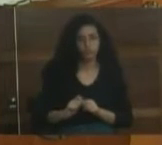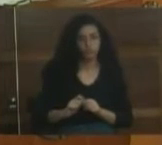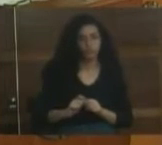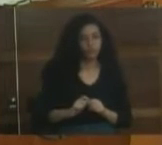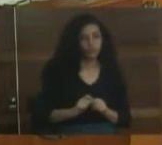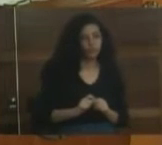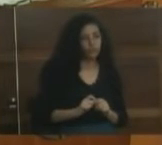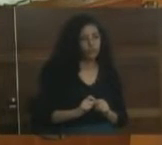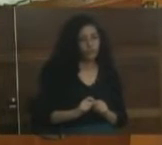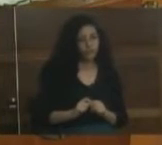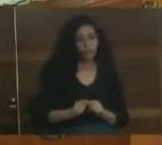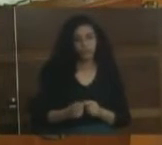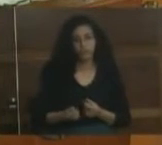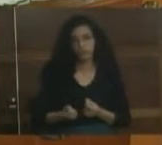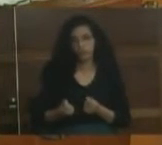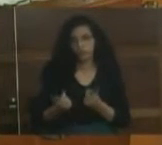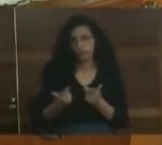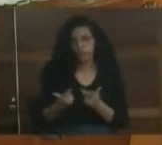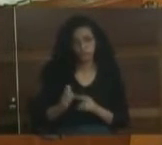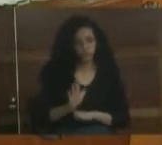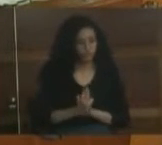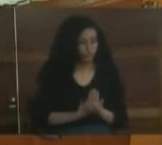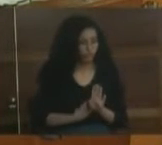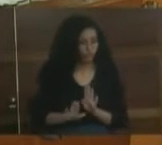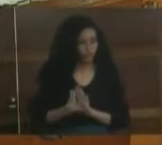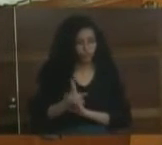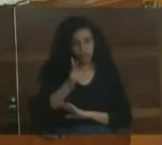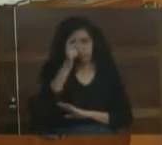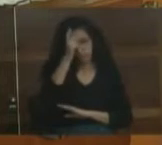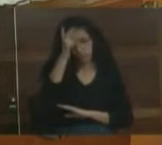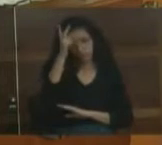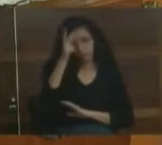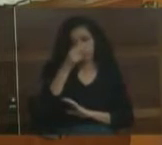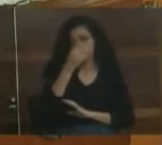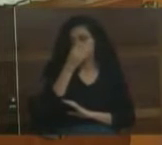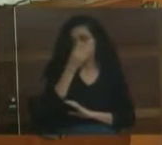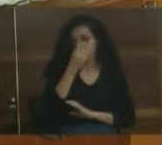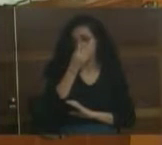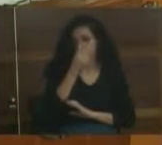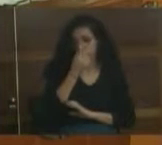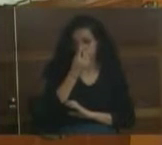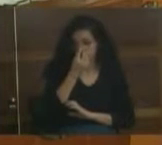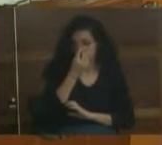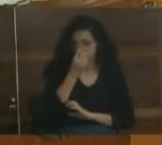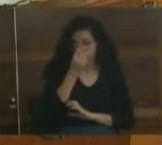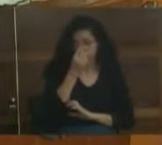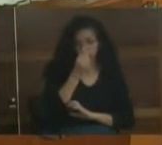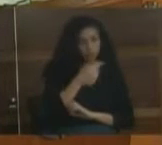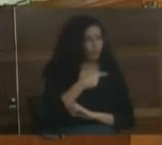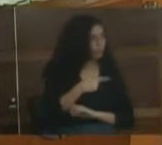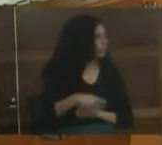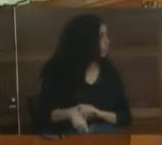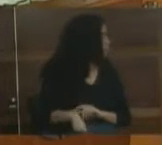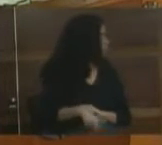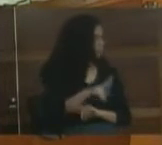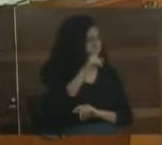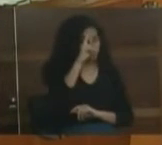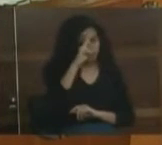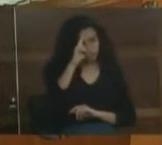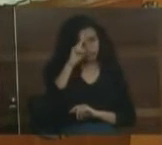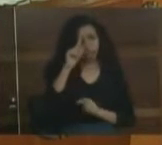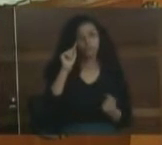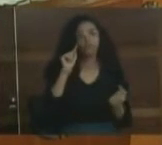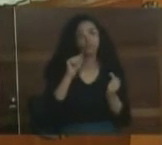nos recursos e na contenção dos custos da prefeitura além disso presidente novamente lembrando a nossa